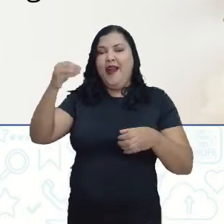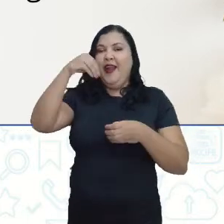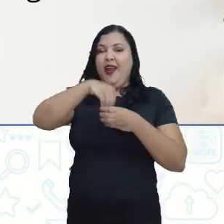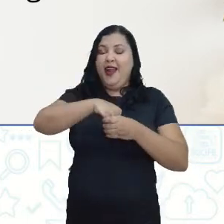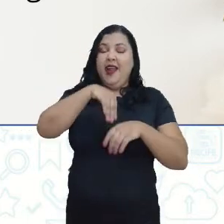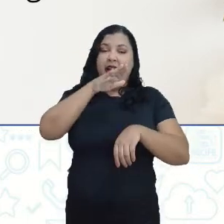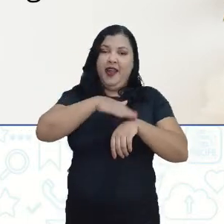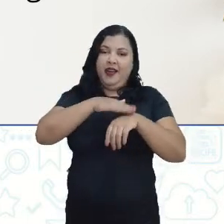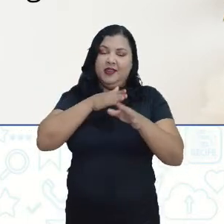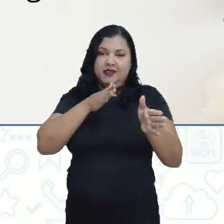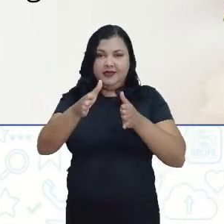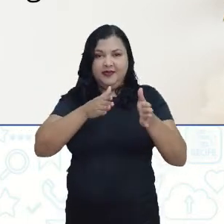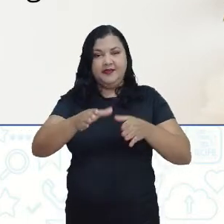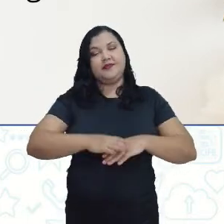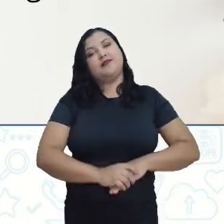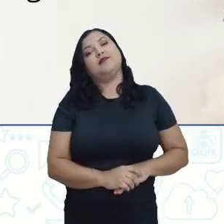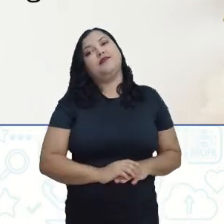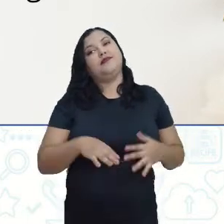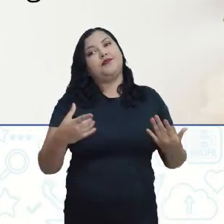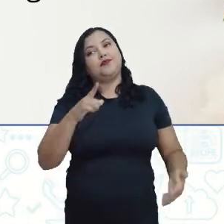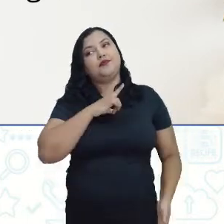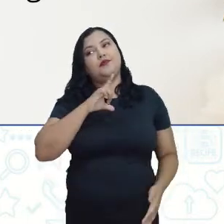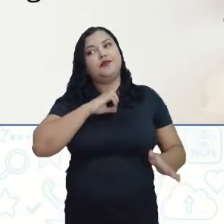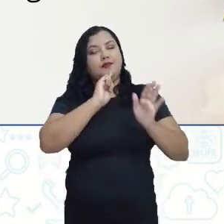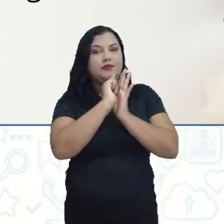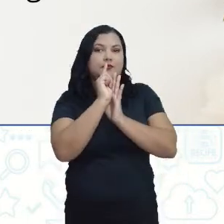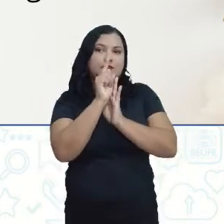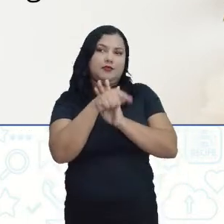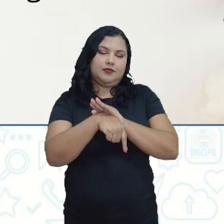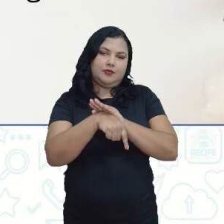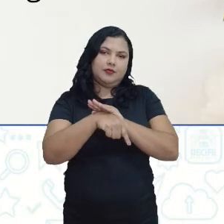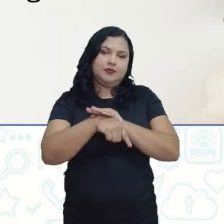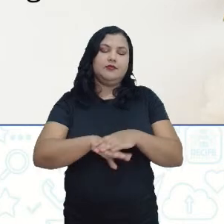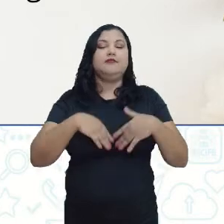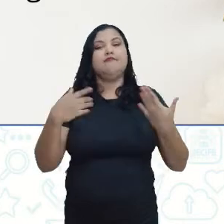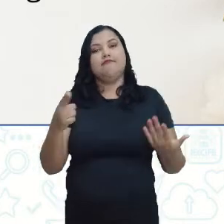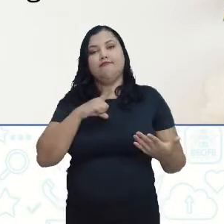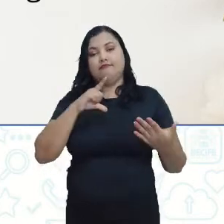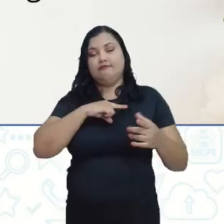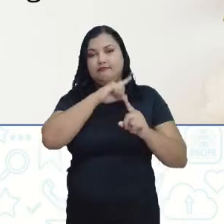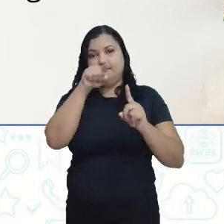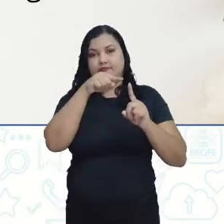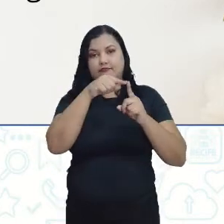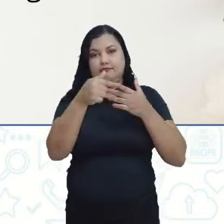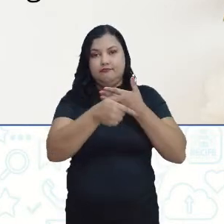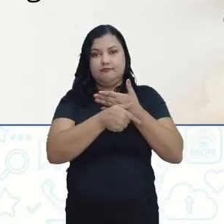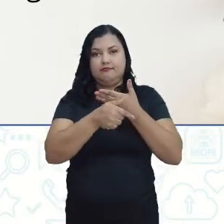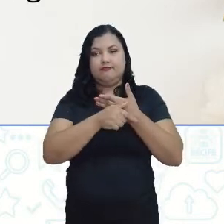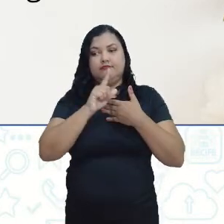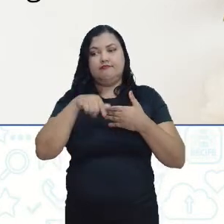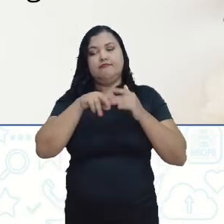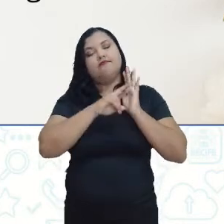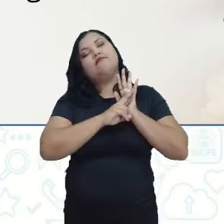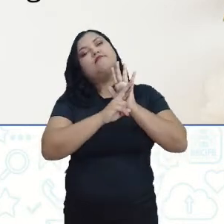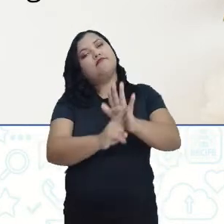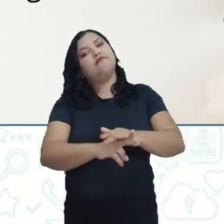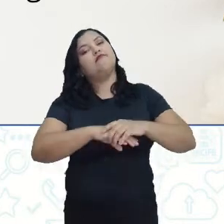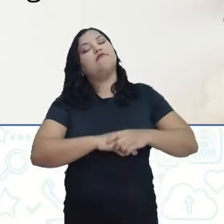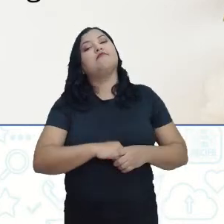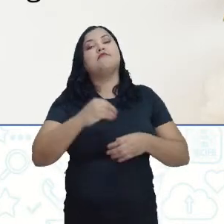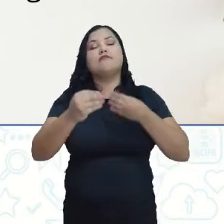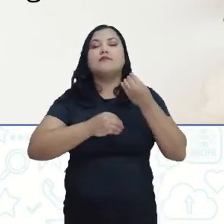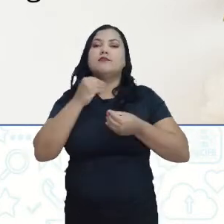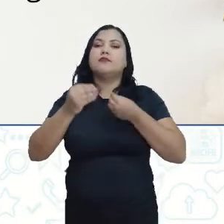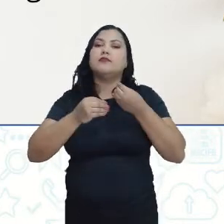tempo. Então, a gente tem o quê? Gêneros cuja função, cujo objetivo é de representar através